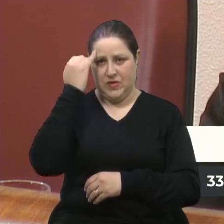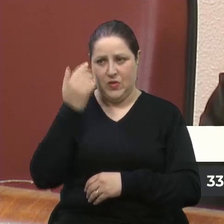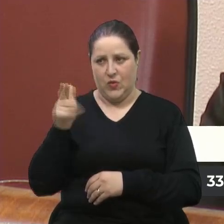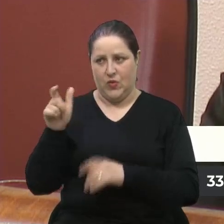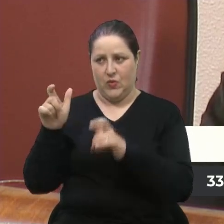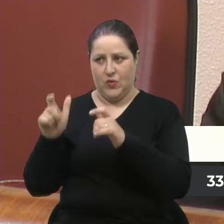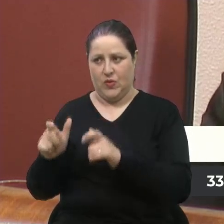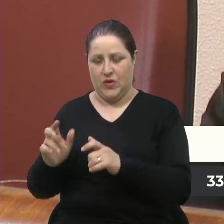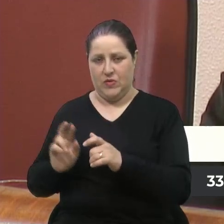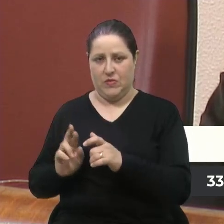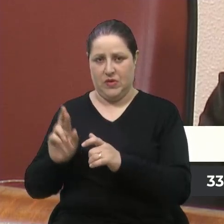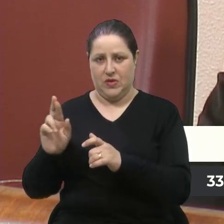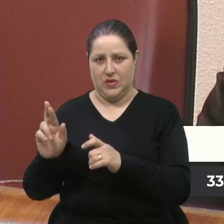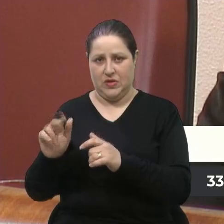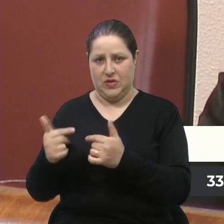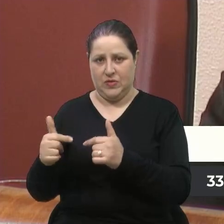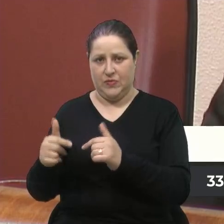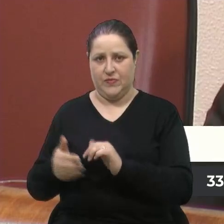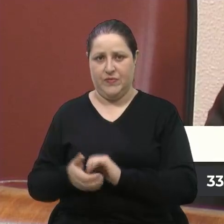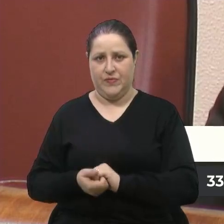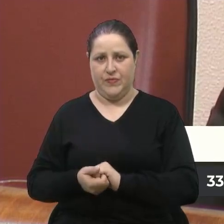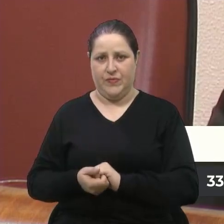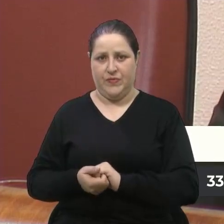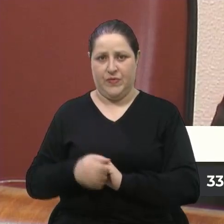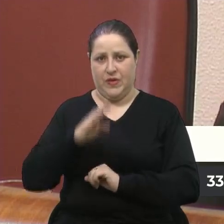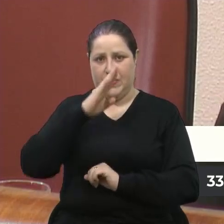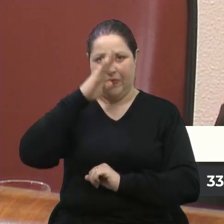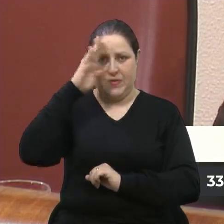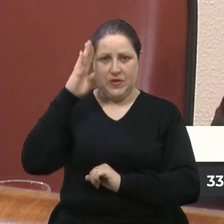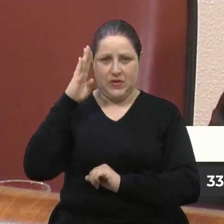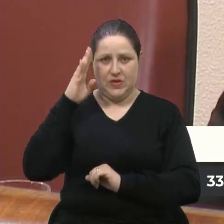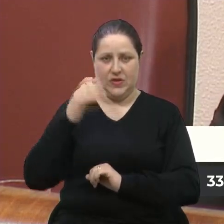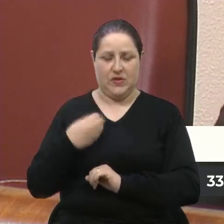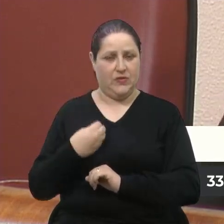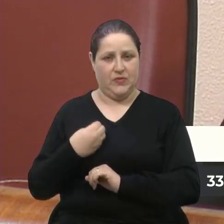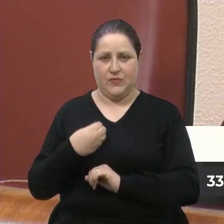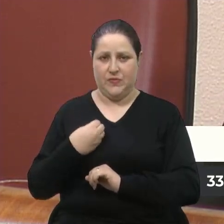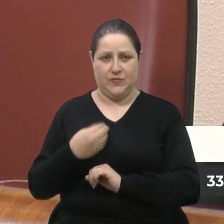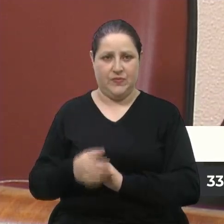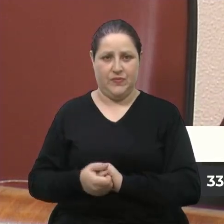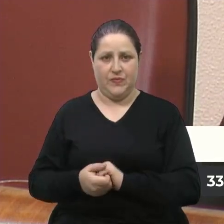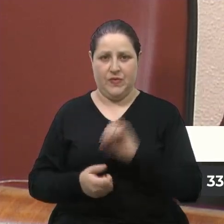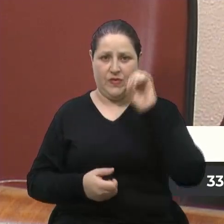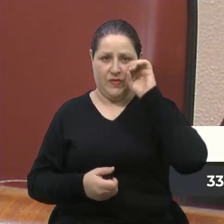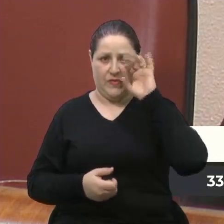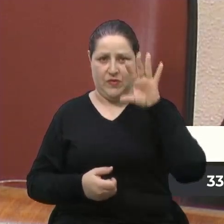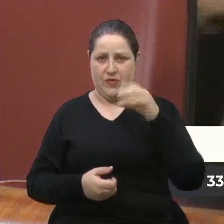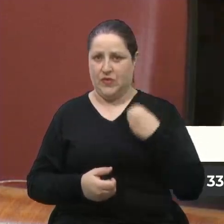vereador Adriano Bressan e vereador Fiuza.